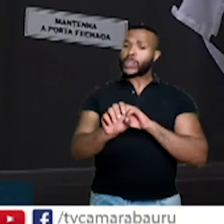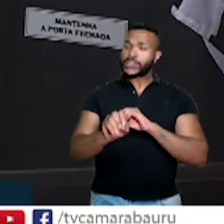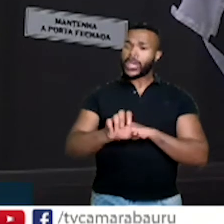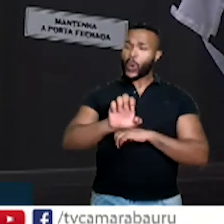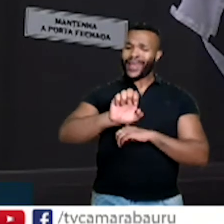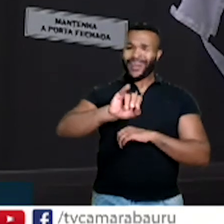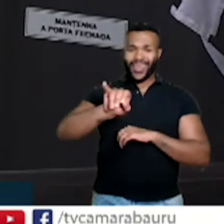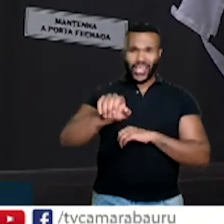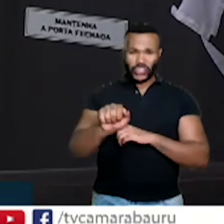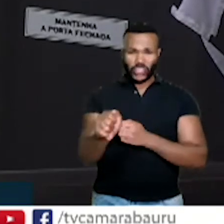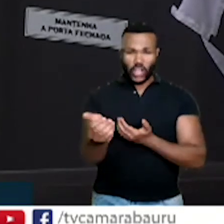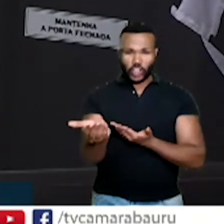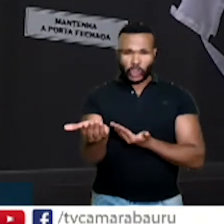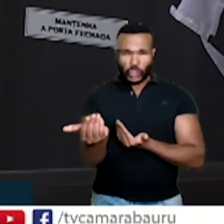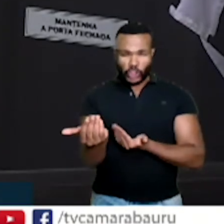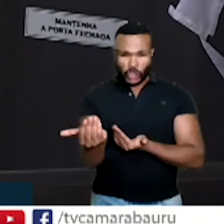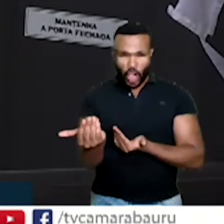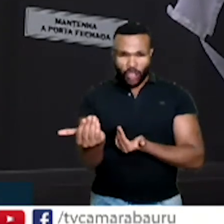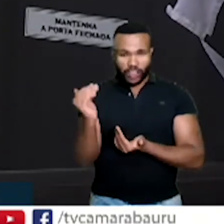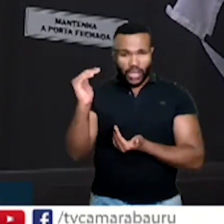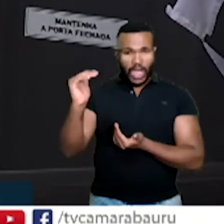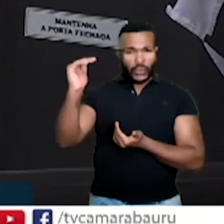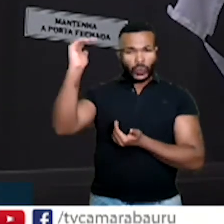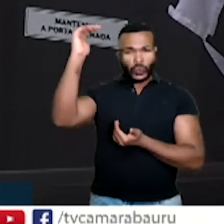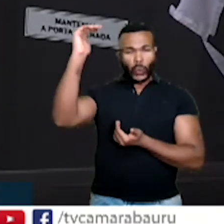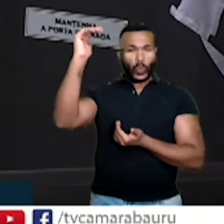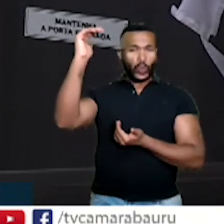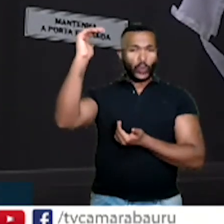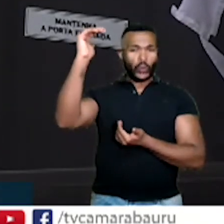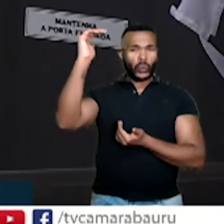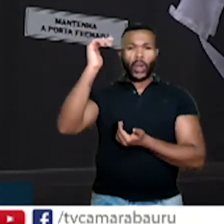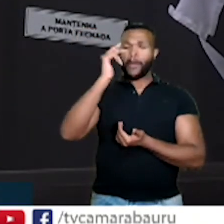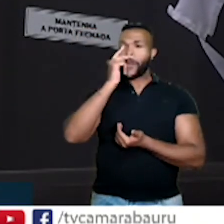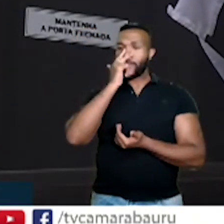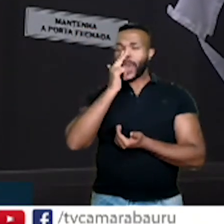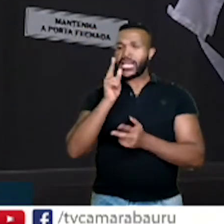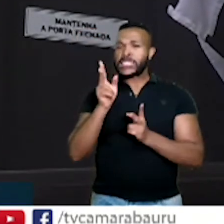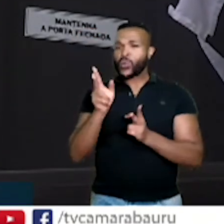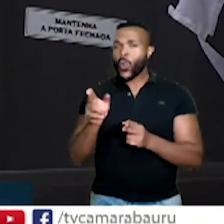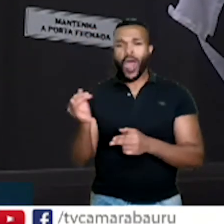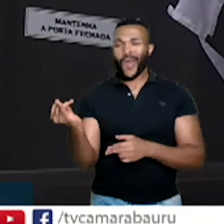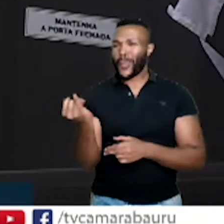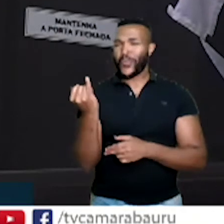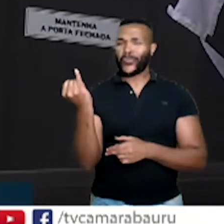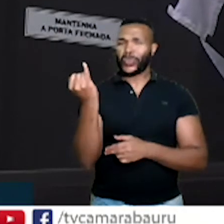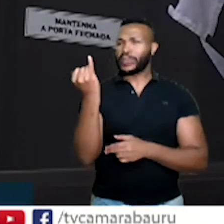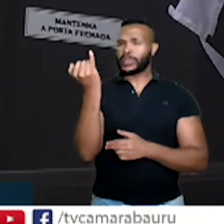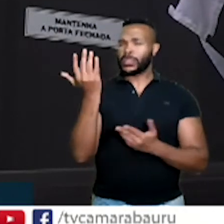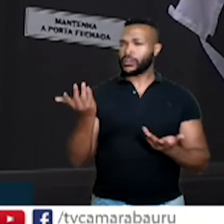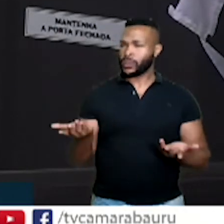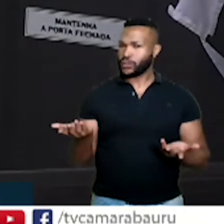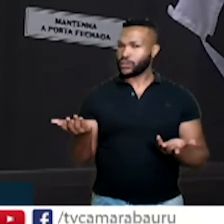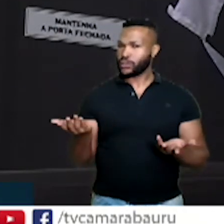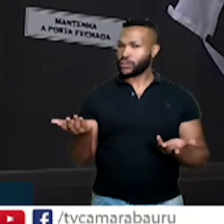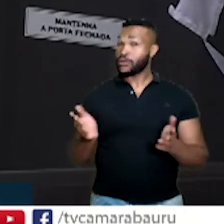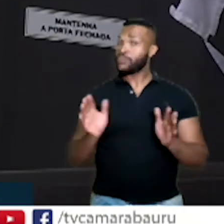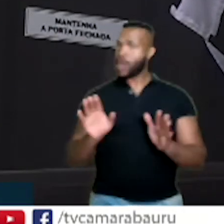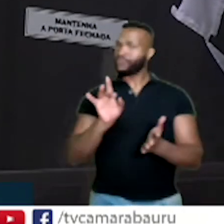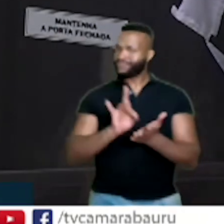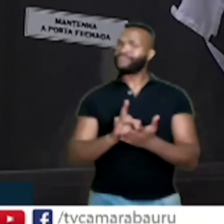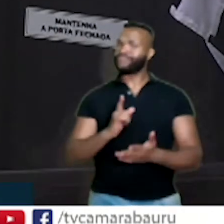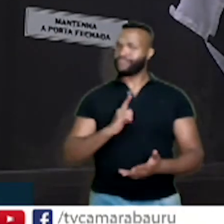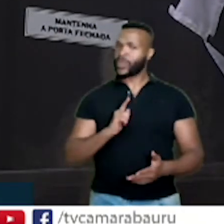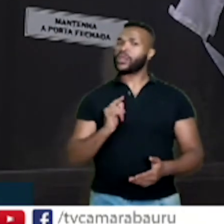adultos não deva ter a mesma importância. E, na verdade, tem, né? Então,